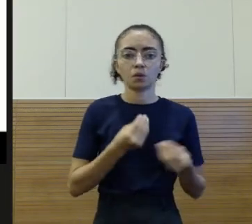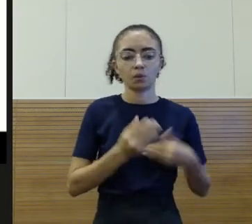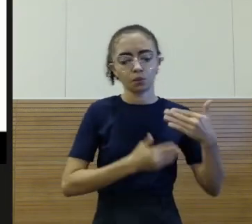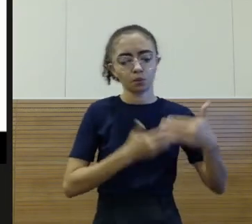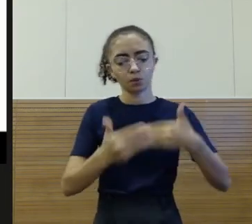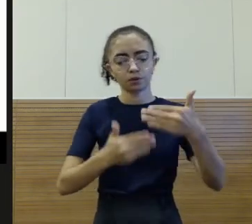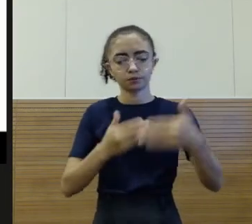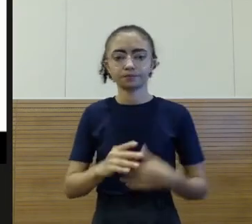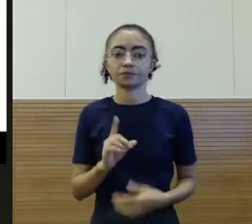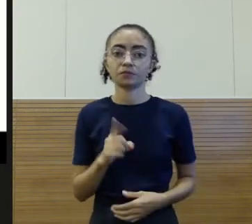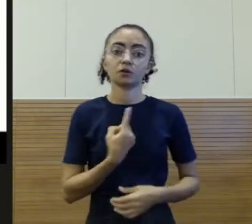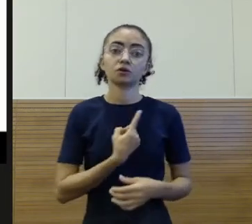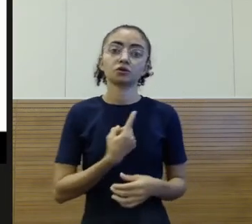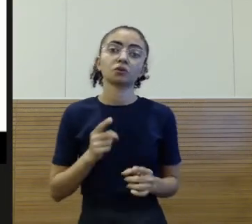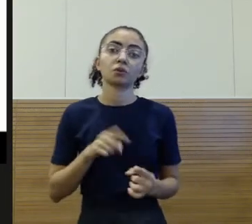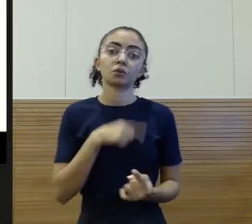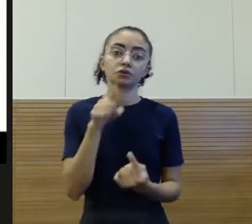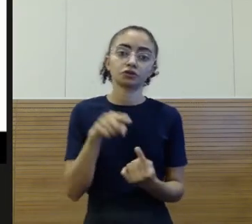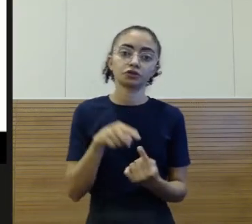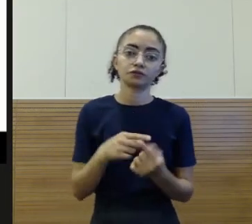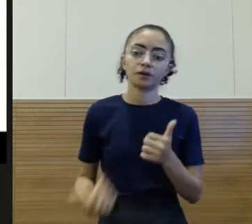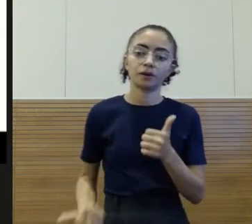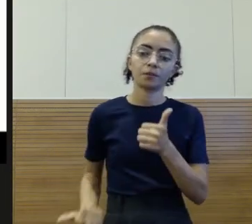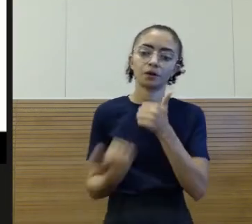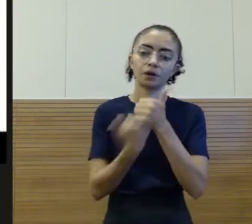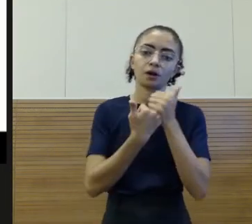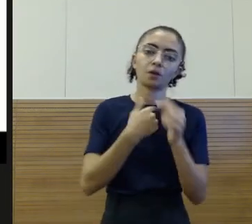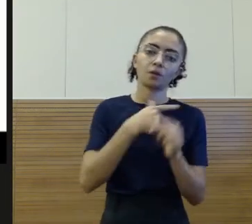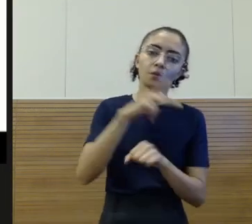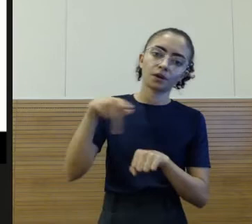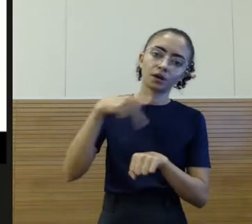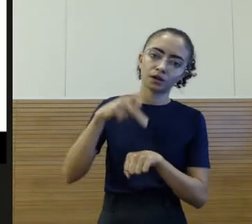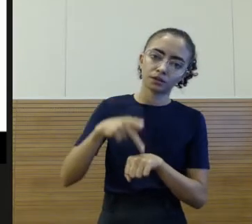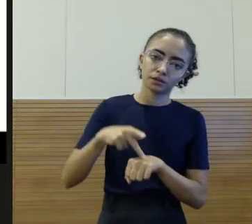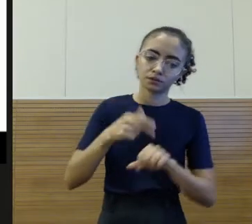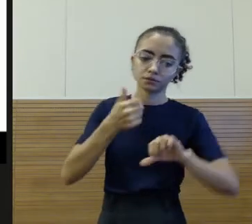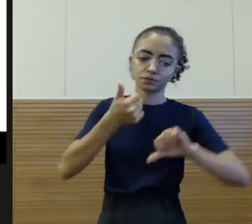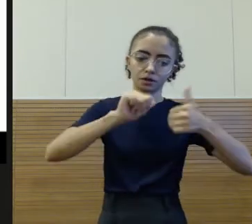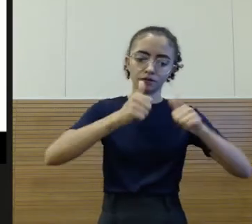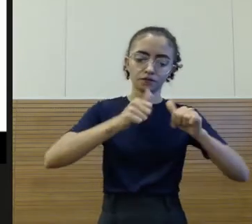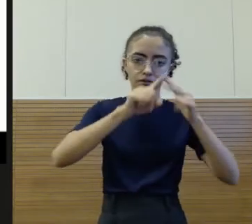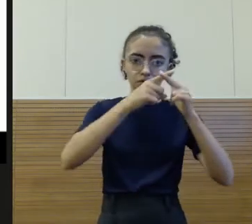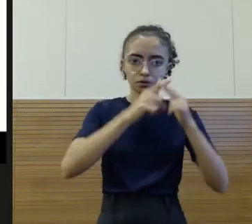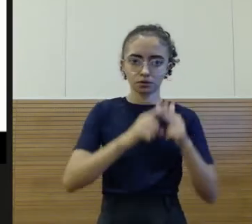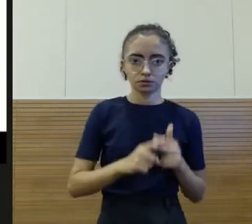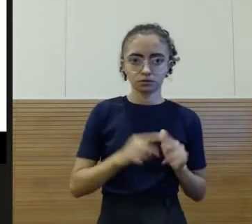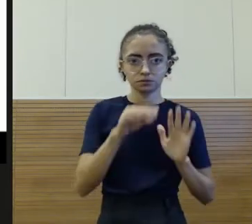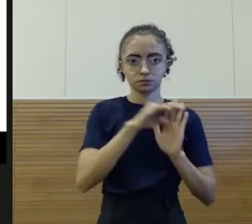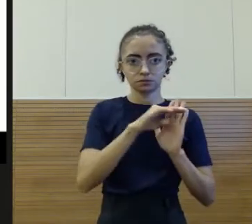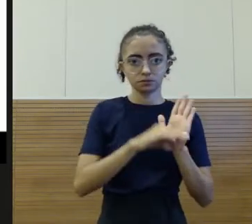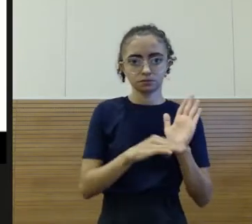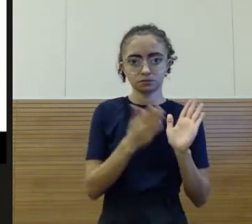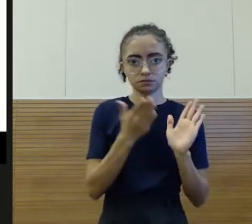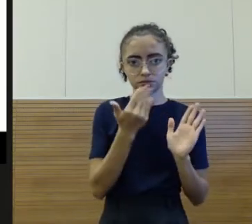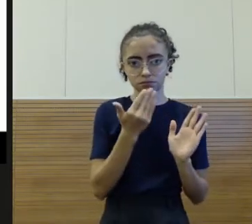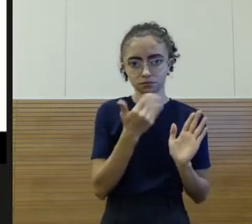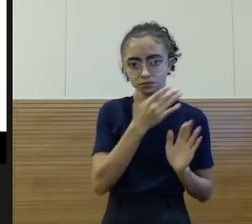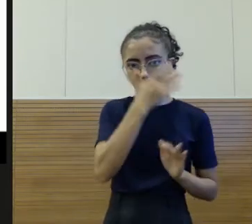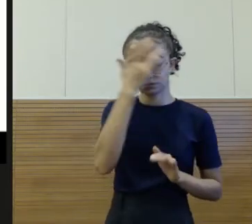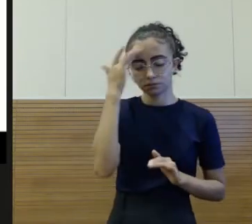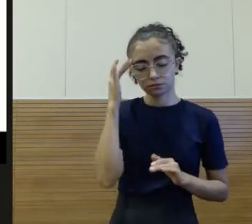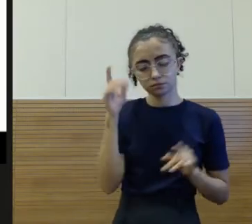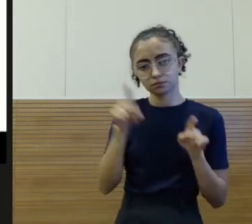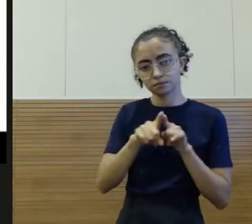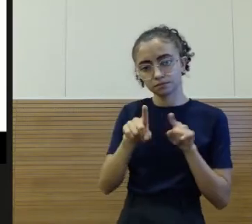os países no desenvolvimento de uma revisão de uma nova geração de guias alimentares para as pessoas e o